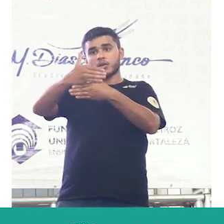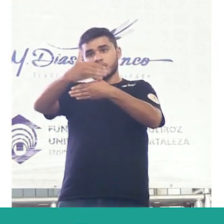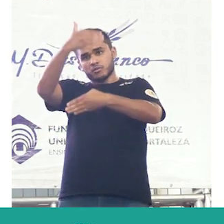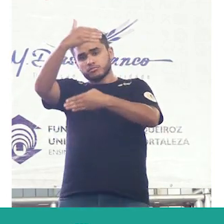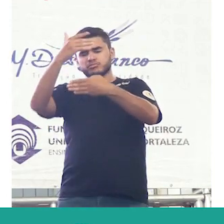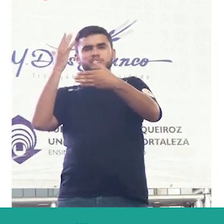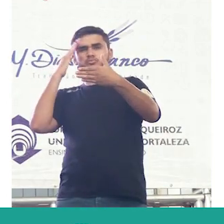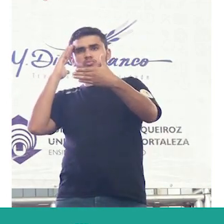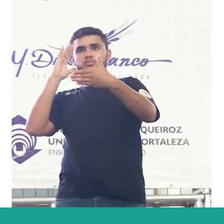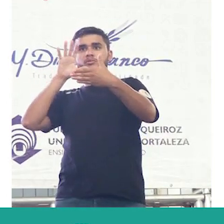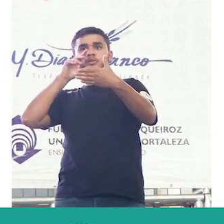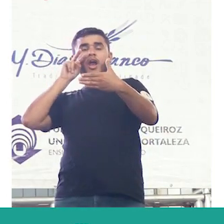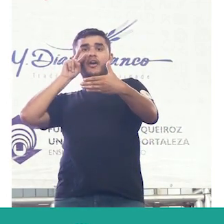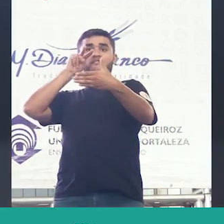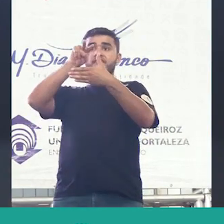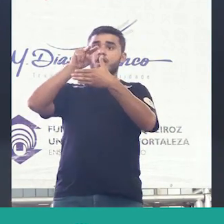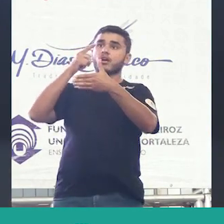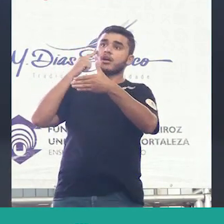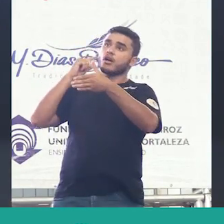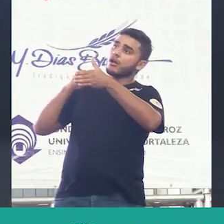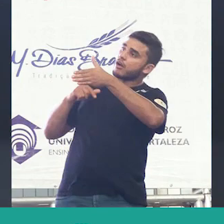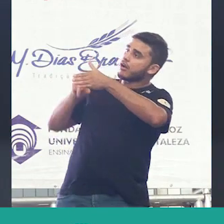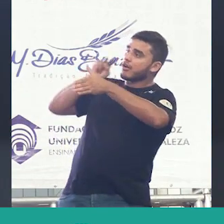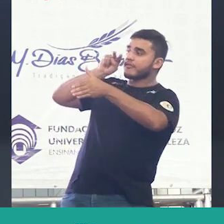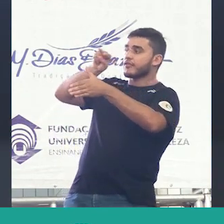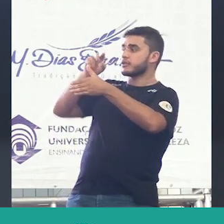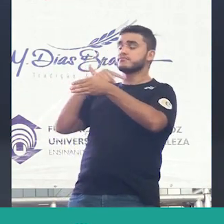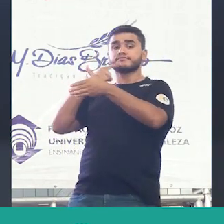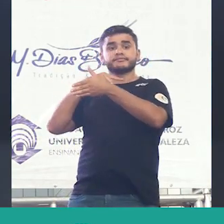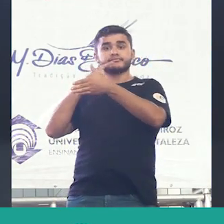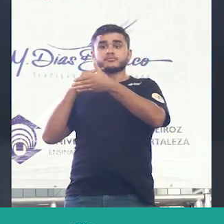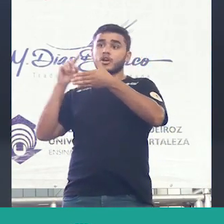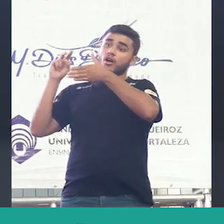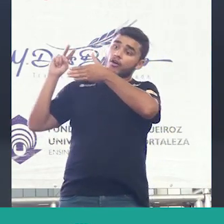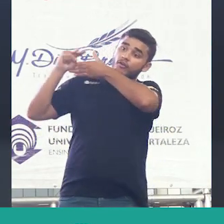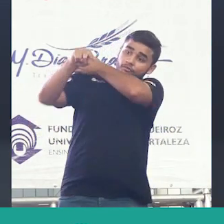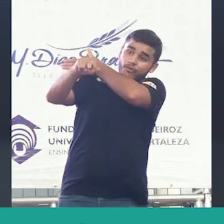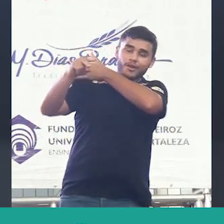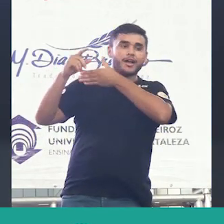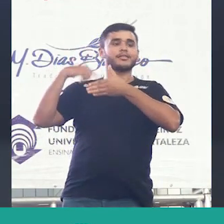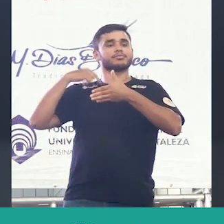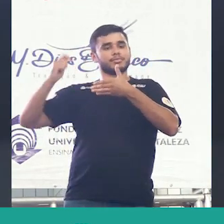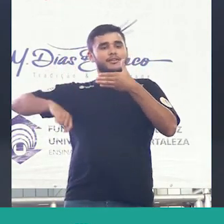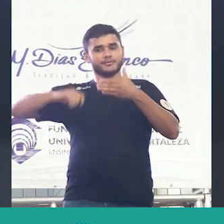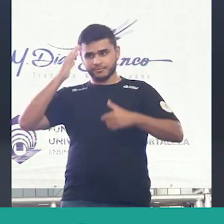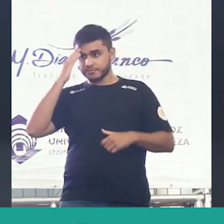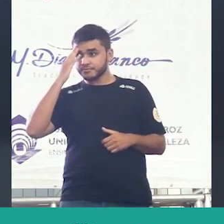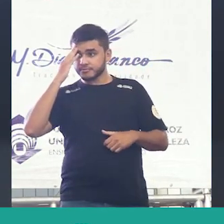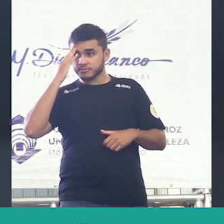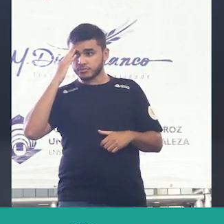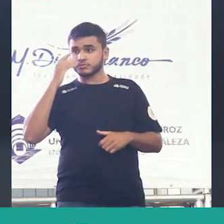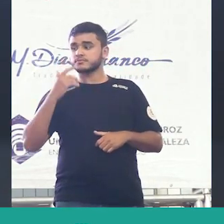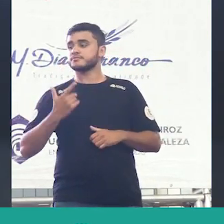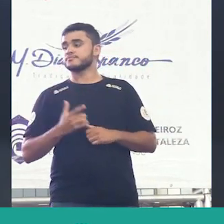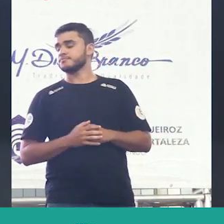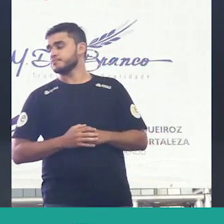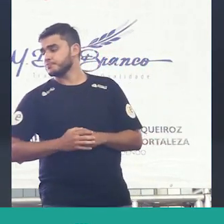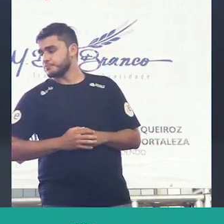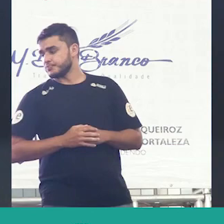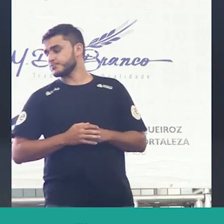Repete. Fonte de luz é tudo aquilo que é visível. Entenderam? Foi claro?